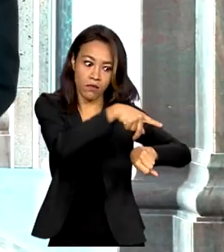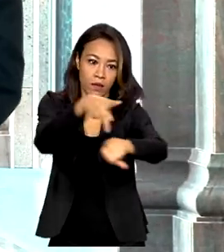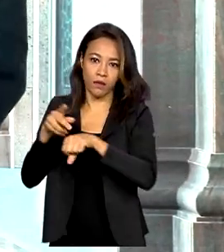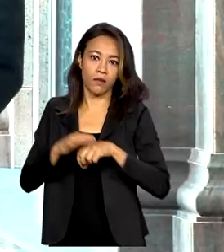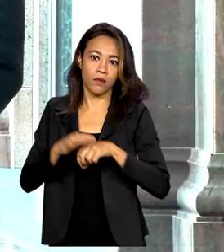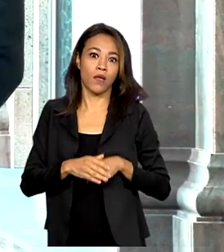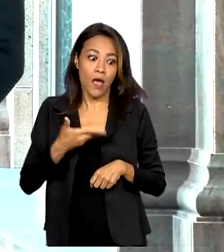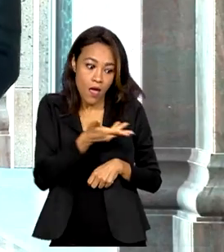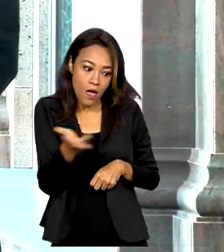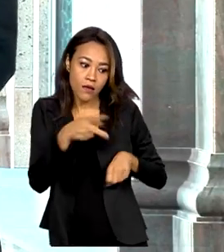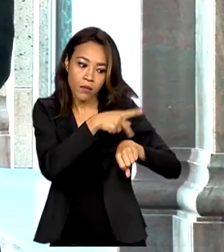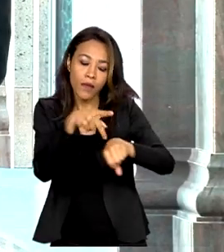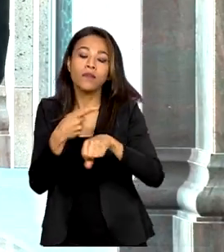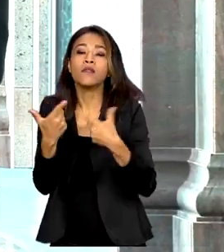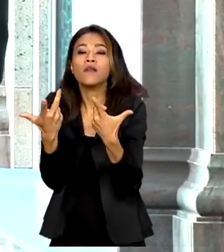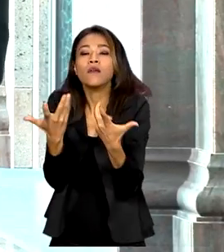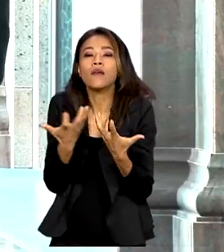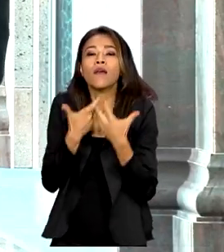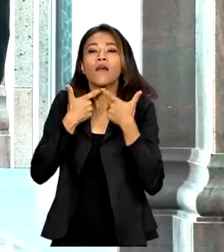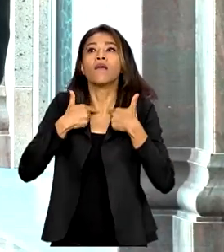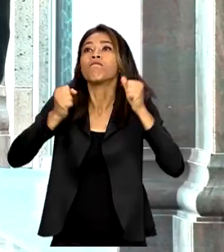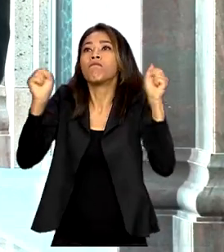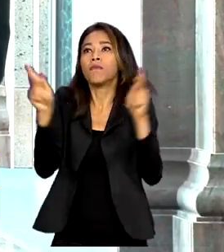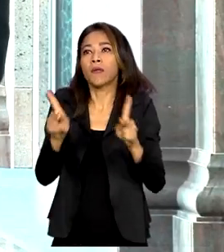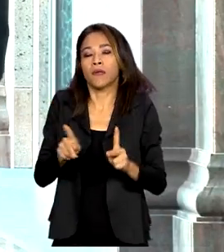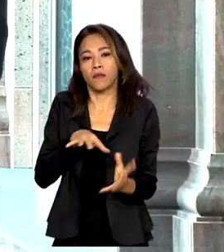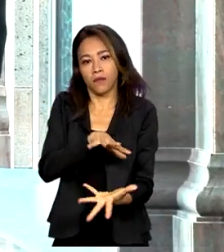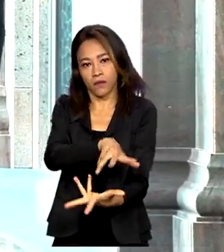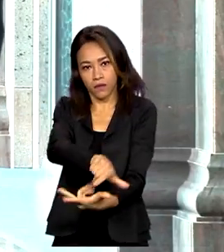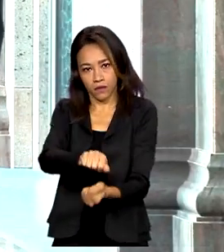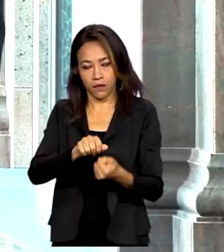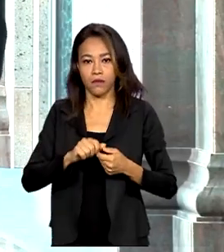que desejam construir paz no mundo,